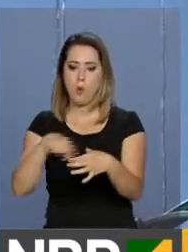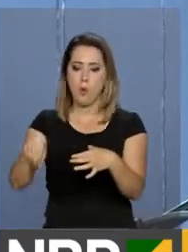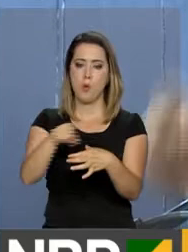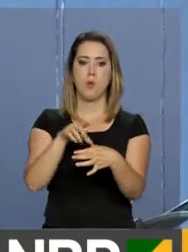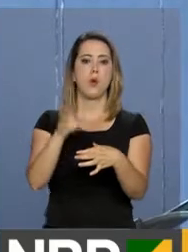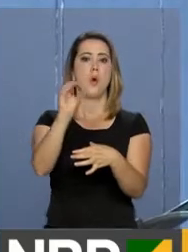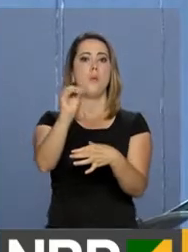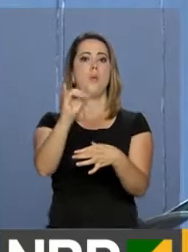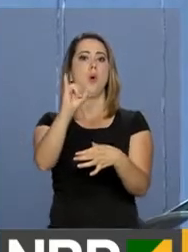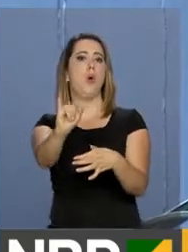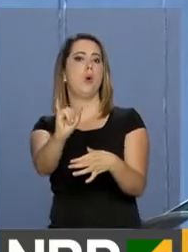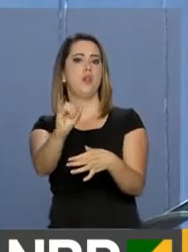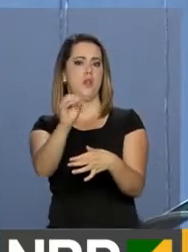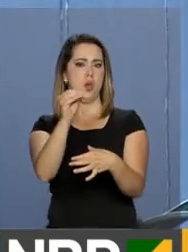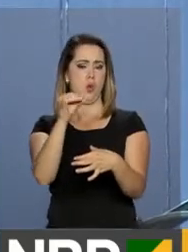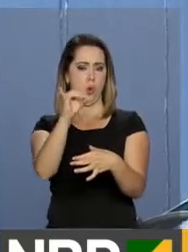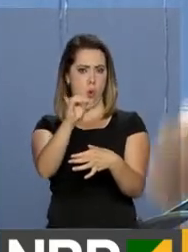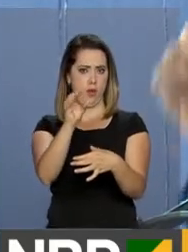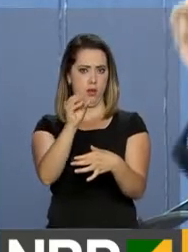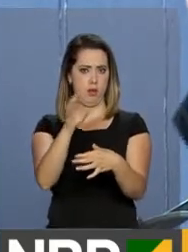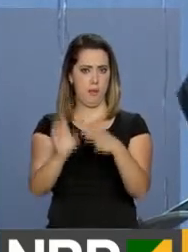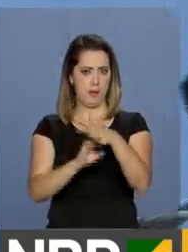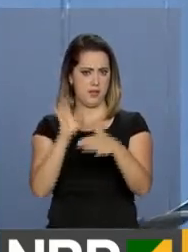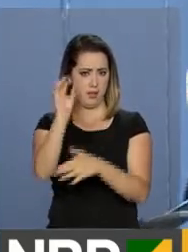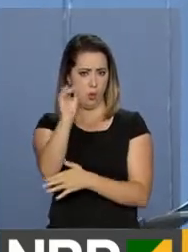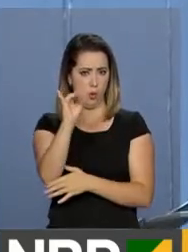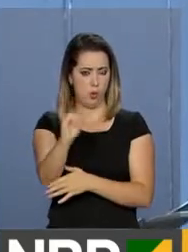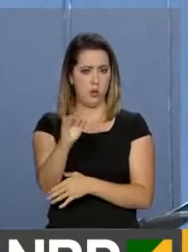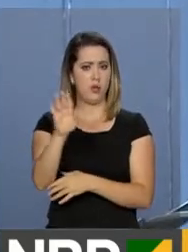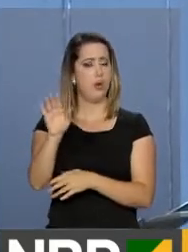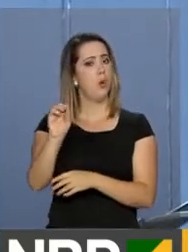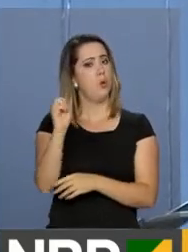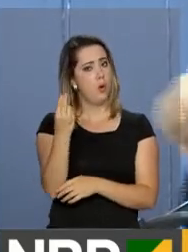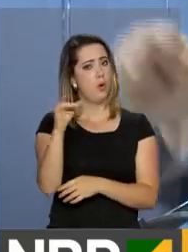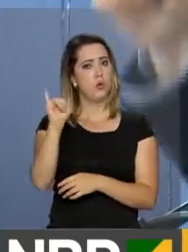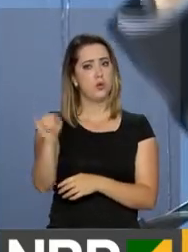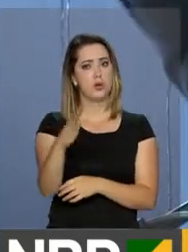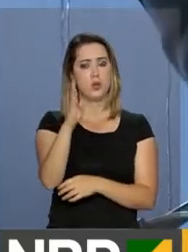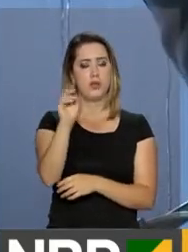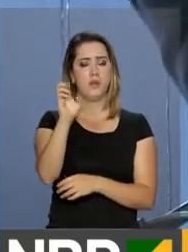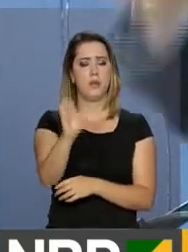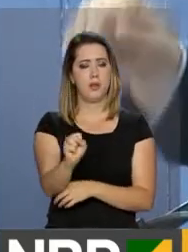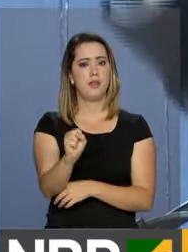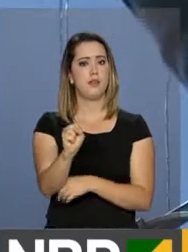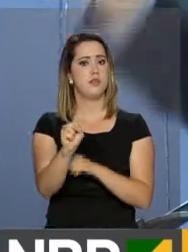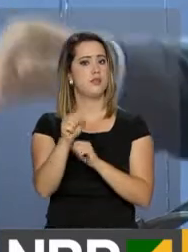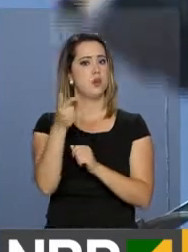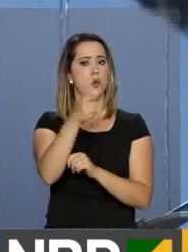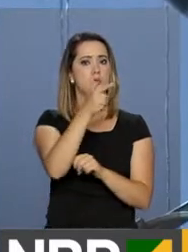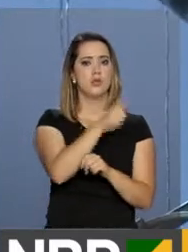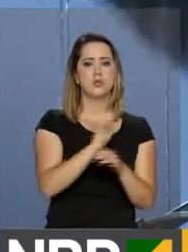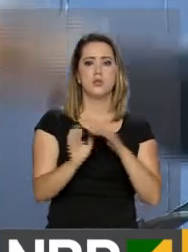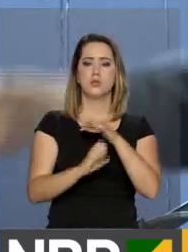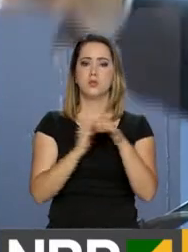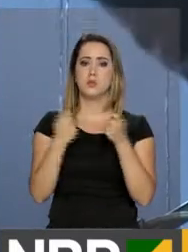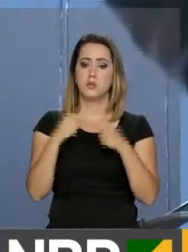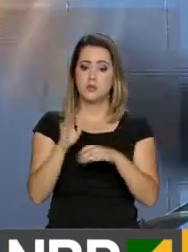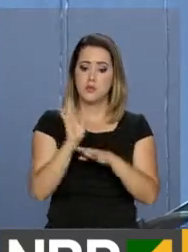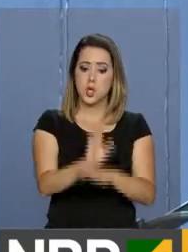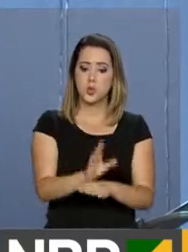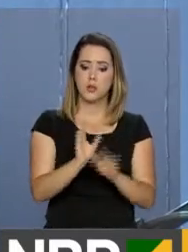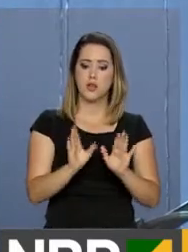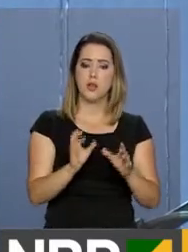na JBS e tantas outras empresas. Então nós precisamos mudar o Brasil para que as empresas públicas atendam os